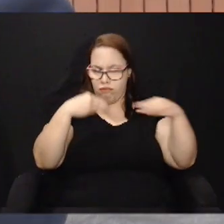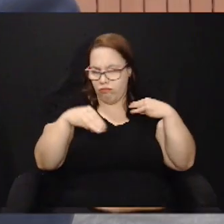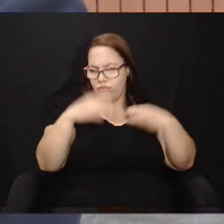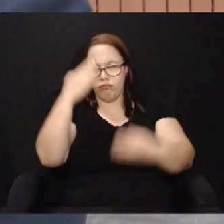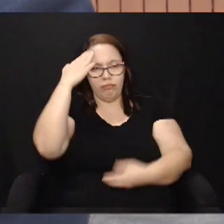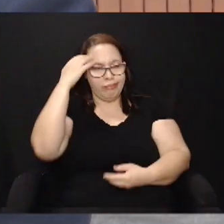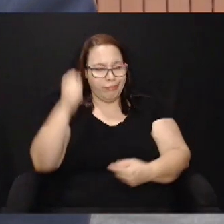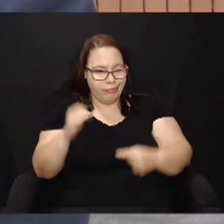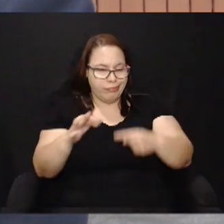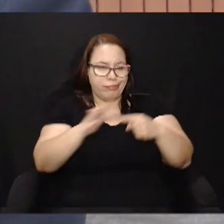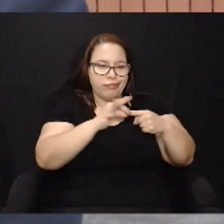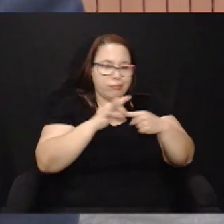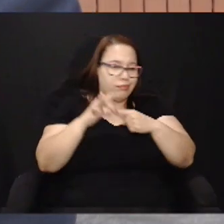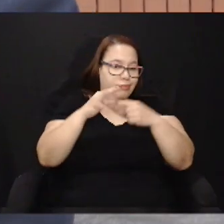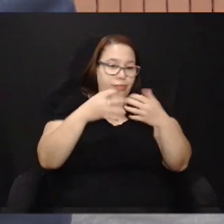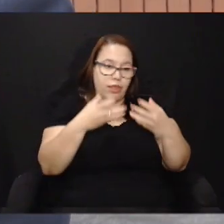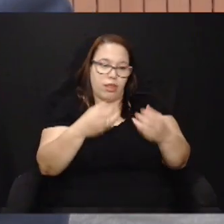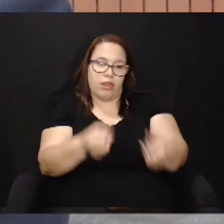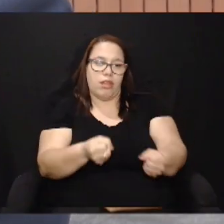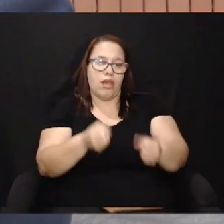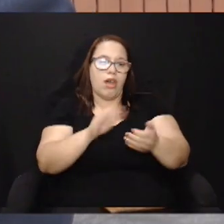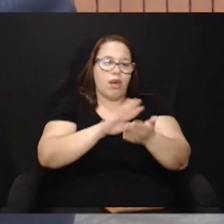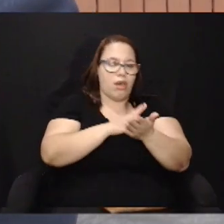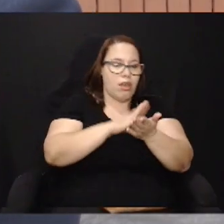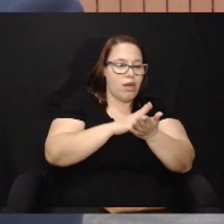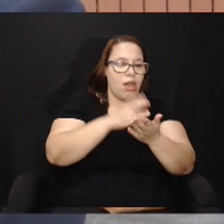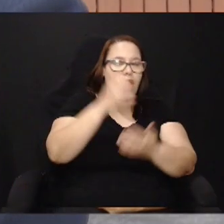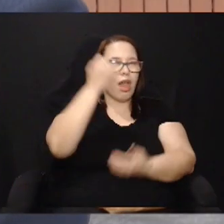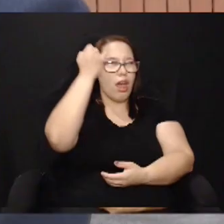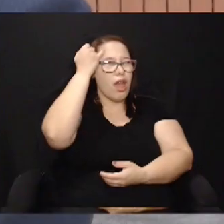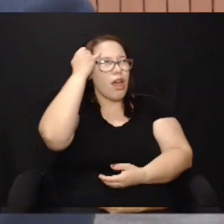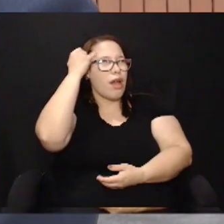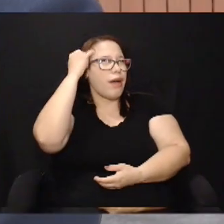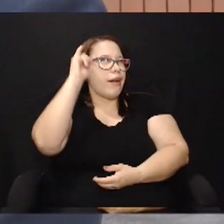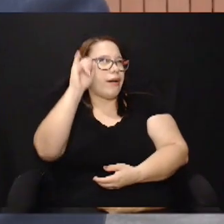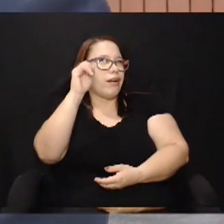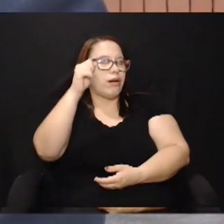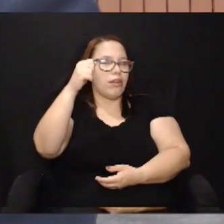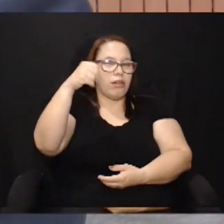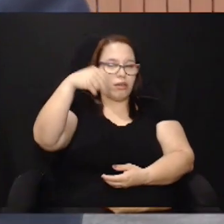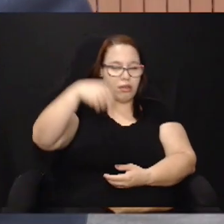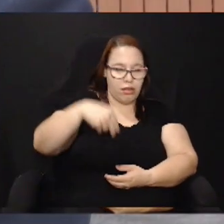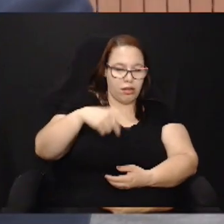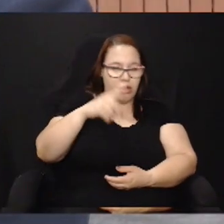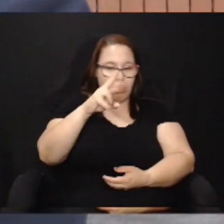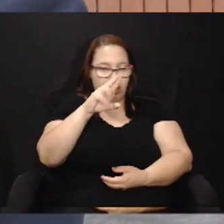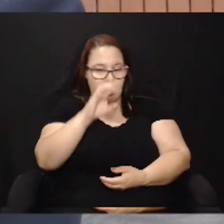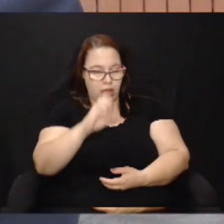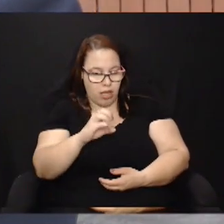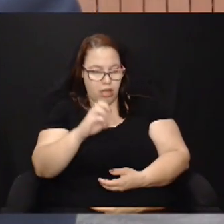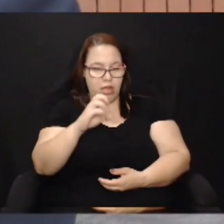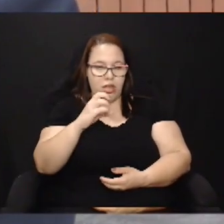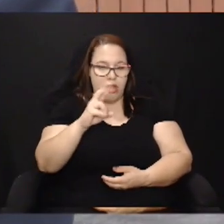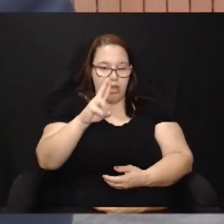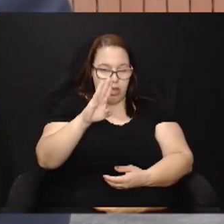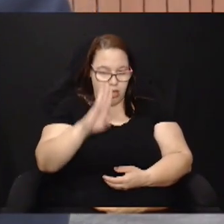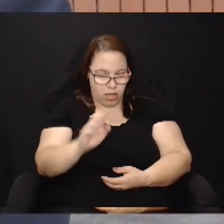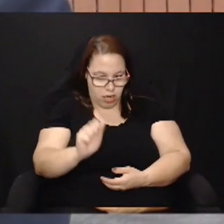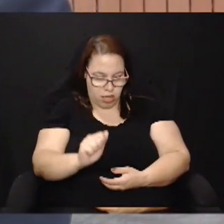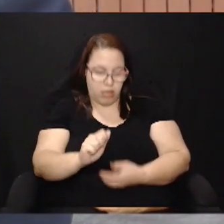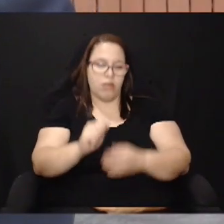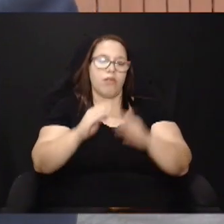adere ao samba. Essa é uma ideia que veio do André Cuba, um dono de uma casa aqui no